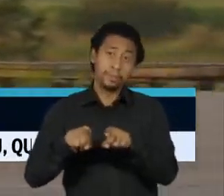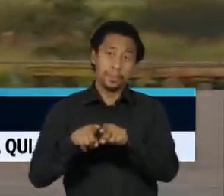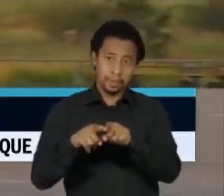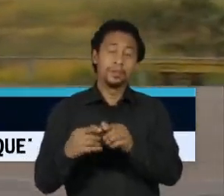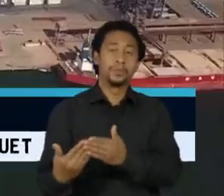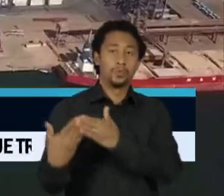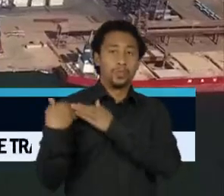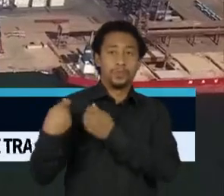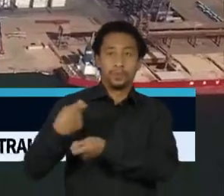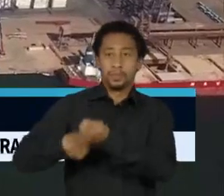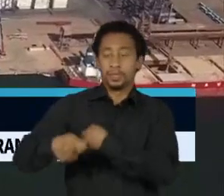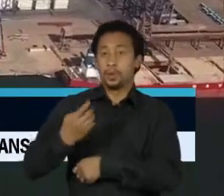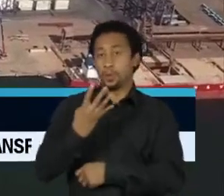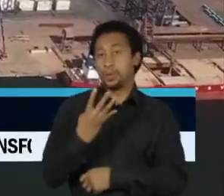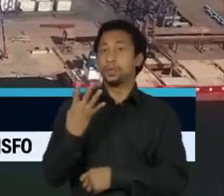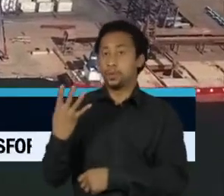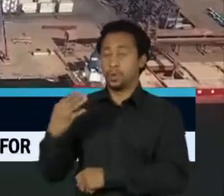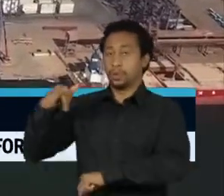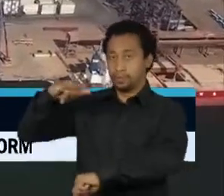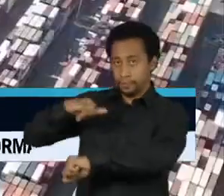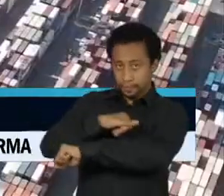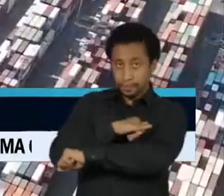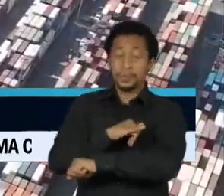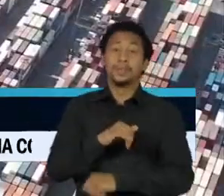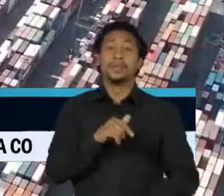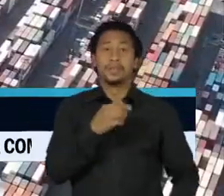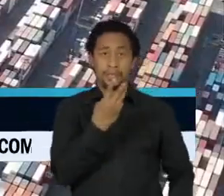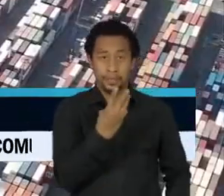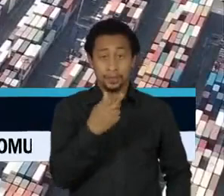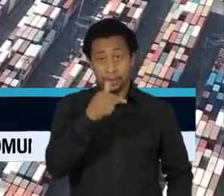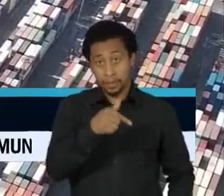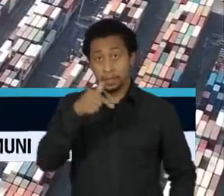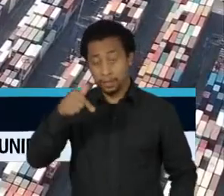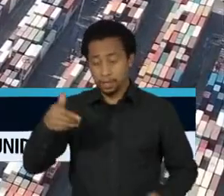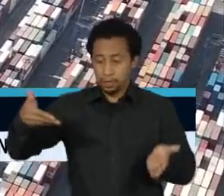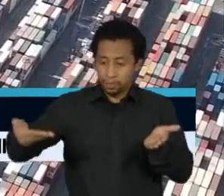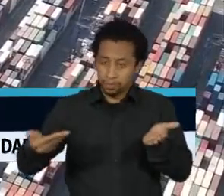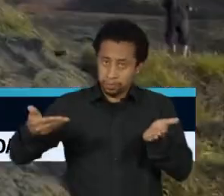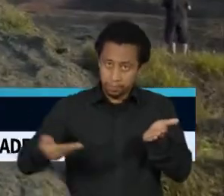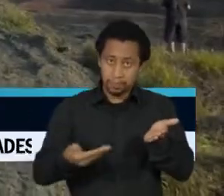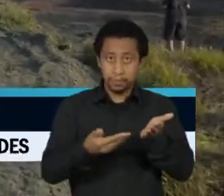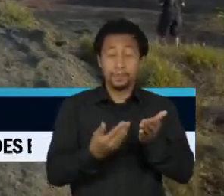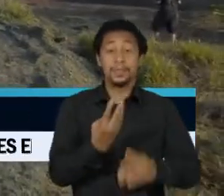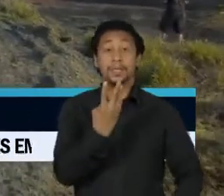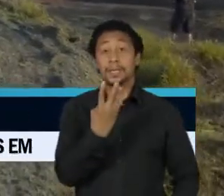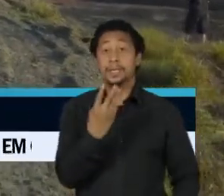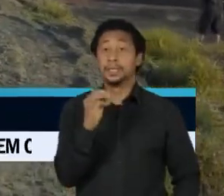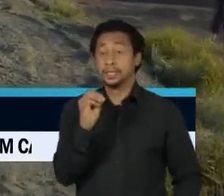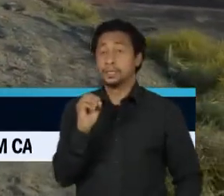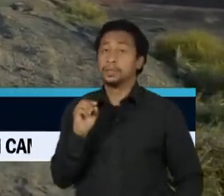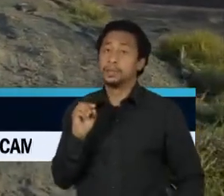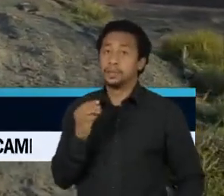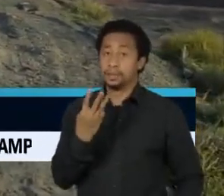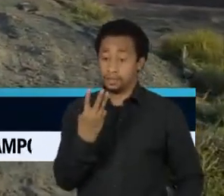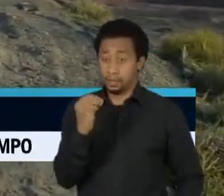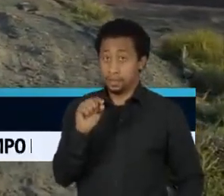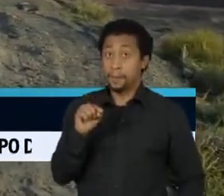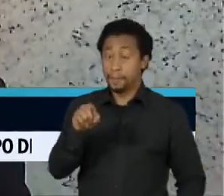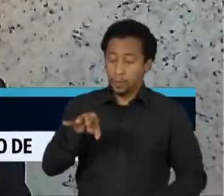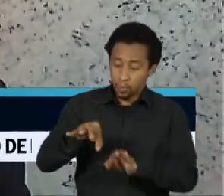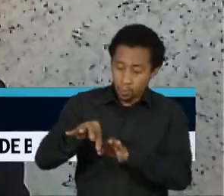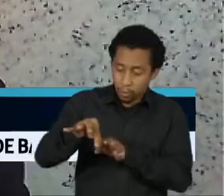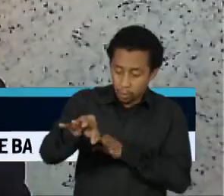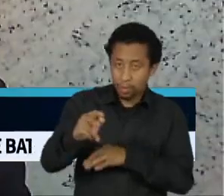federais, 367 terminais e estruturas portuárias e 30 mil quilômetros de ferrovias.